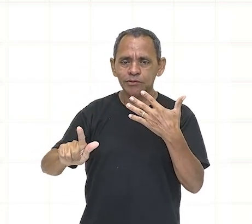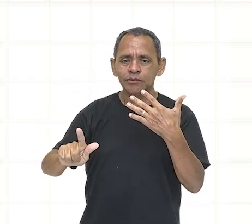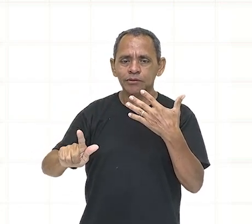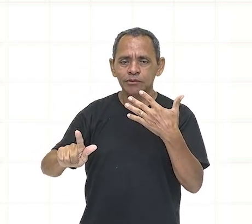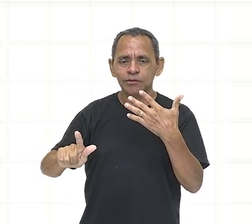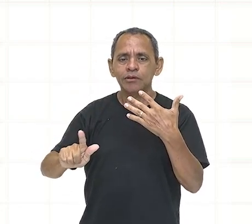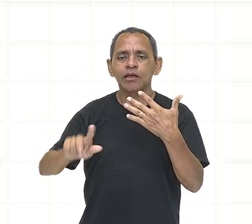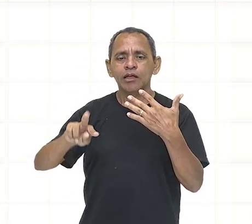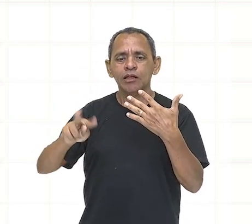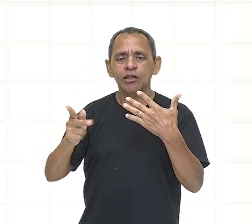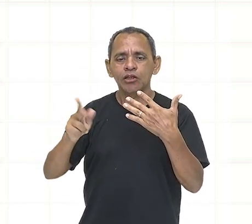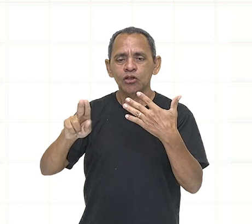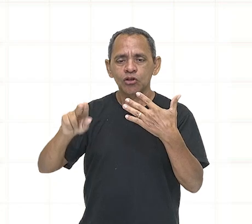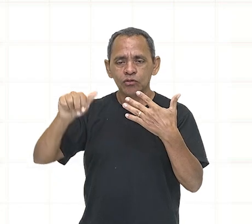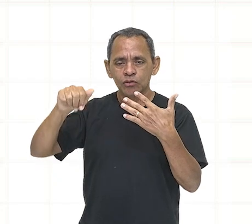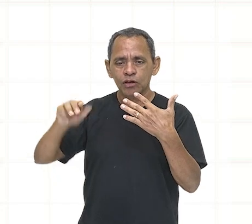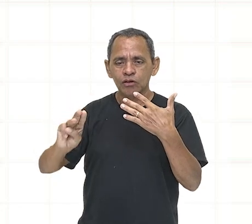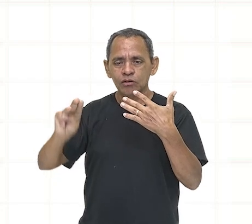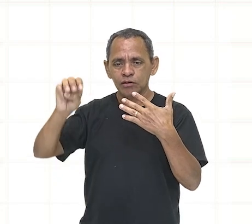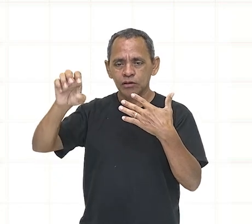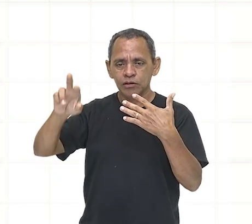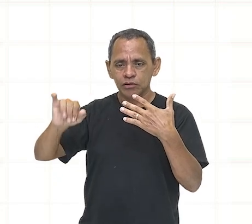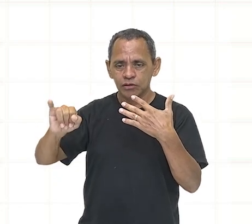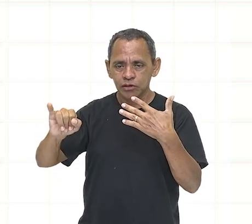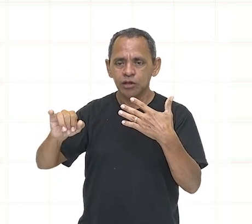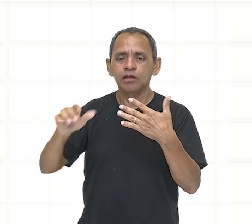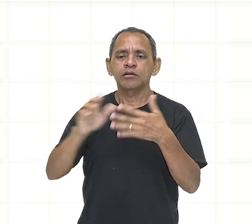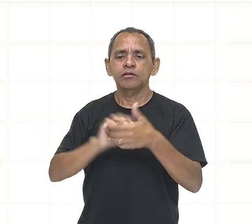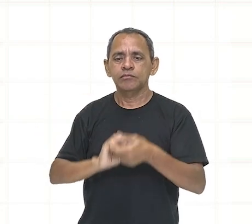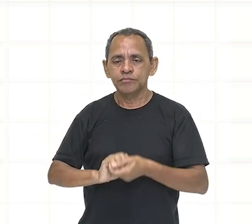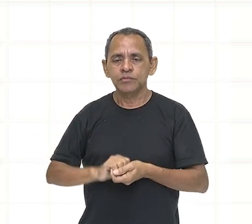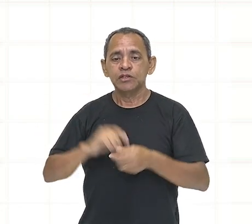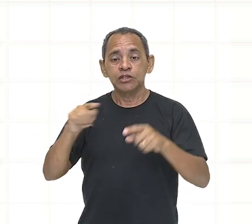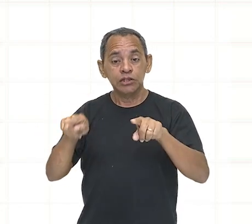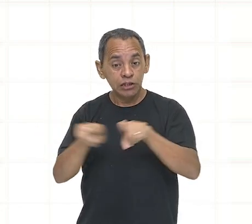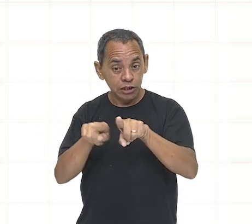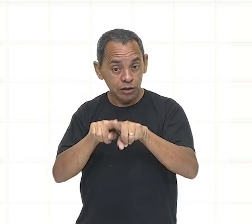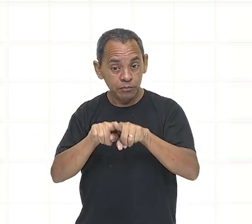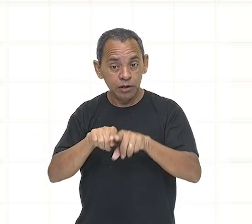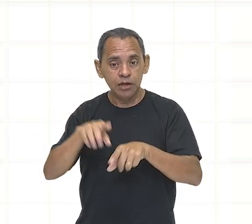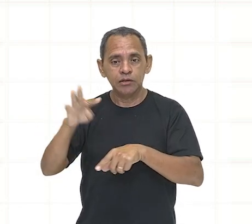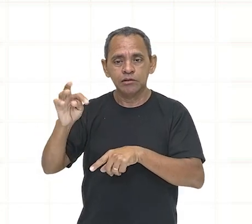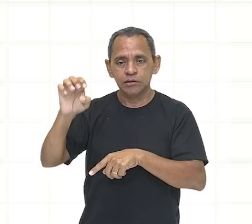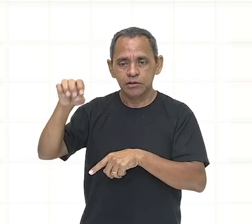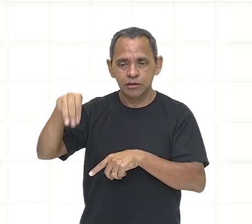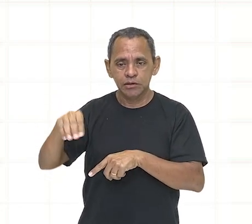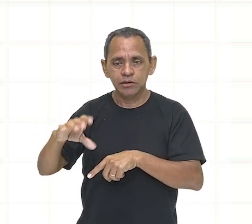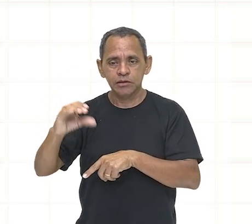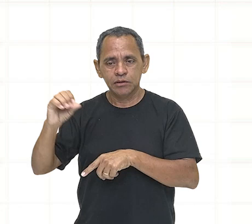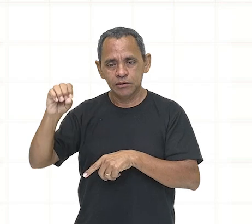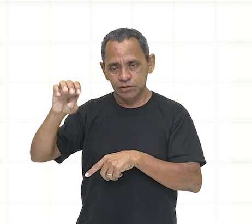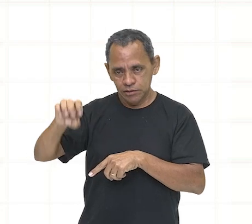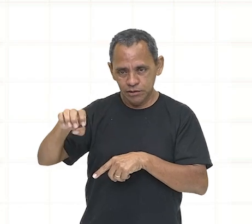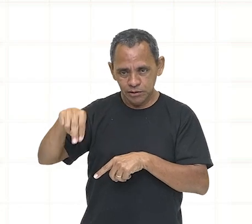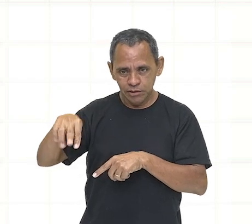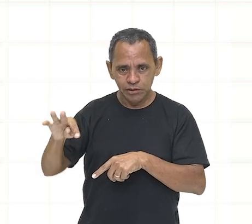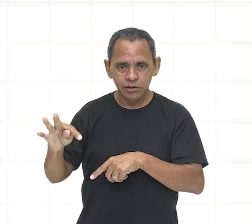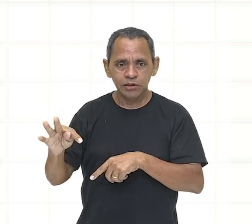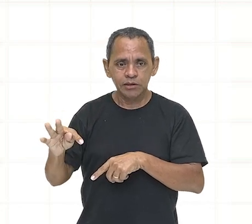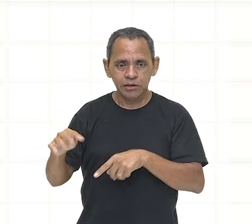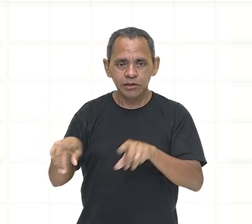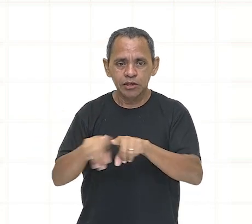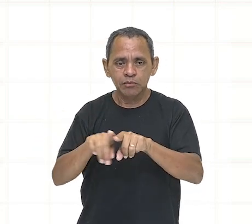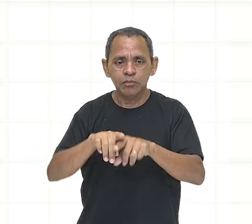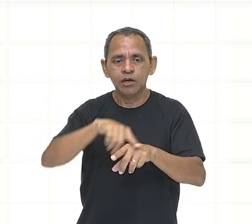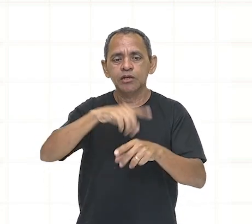três, indiscutivelmente faz parte do nosso dia a dia. A respeito de turismo, que é uma das atividades do setor terciário,